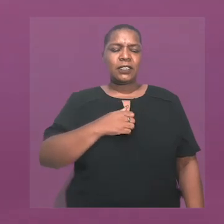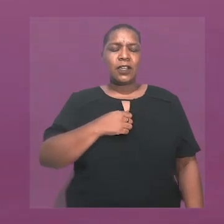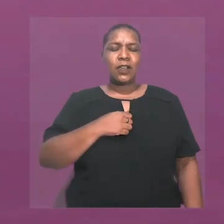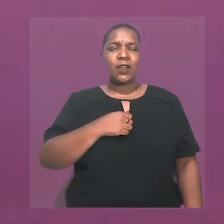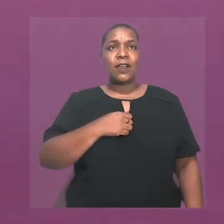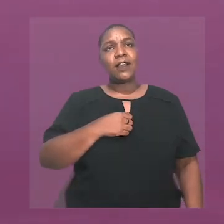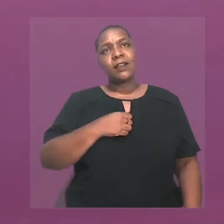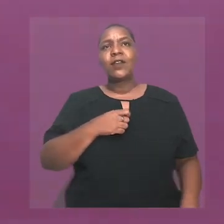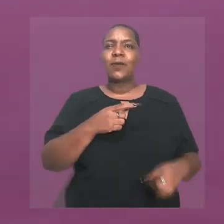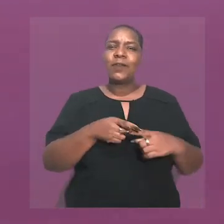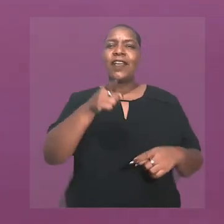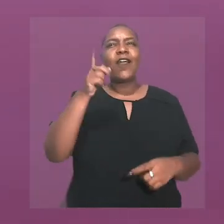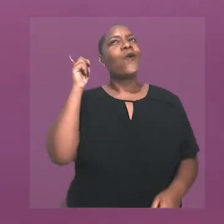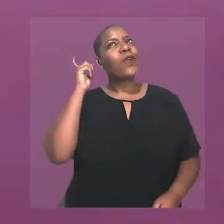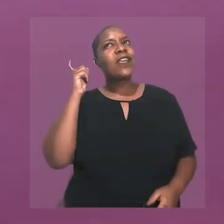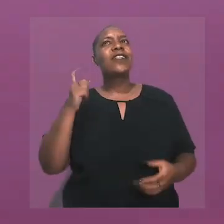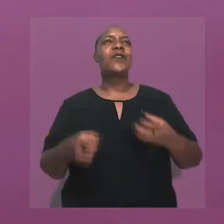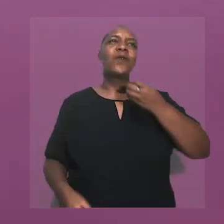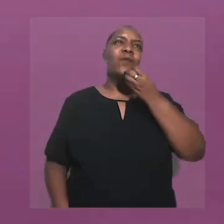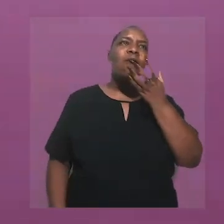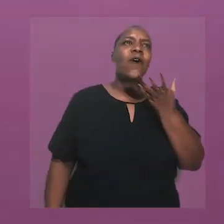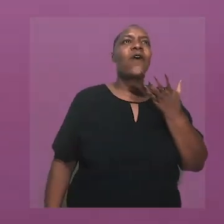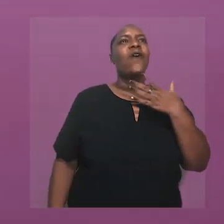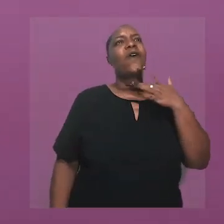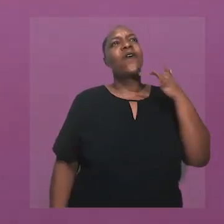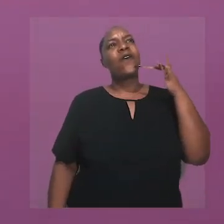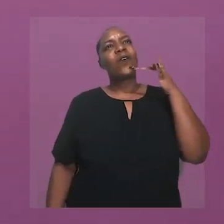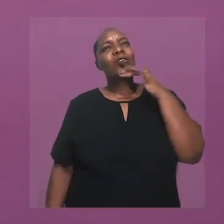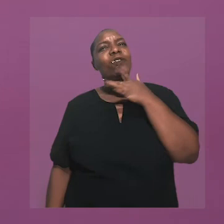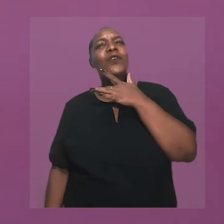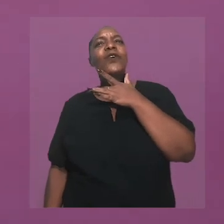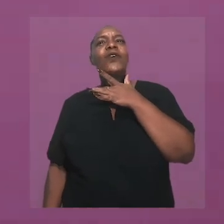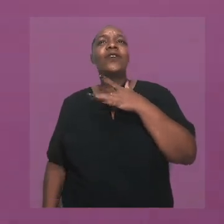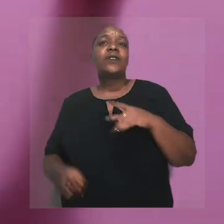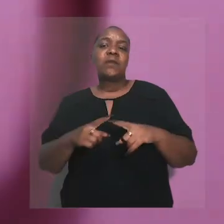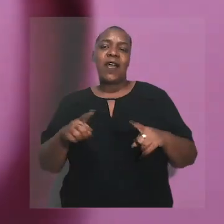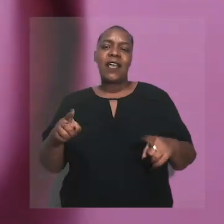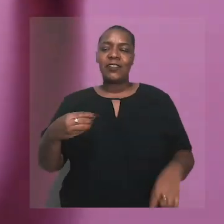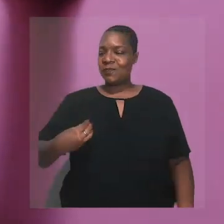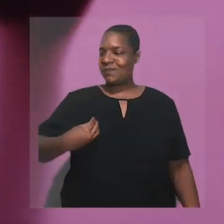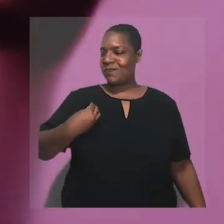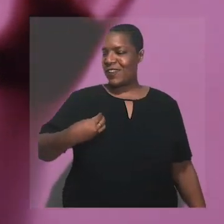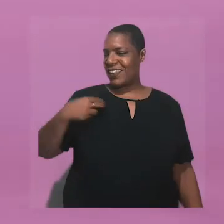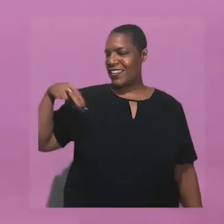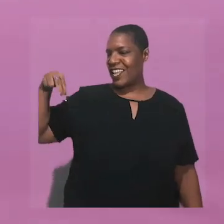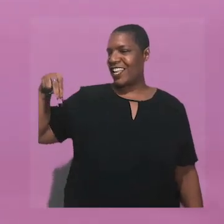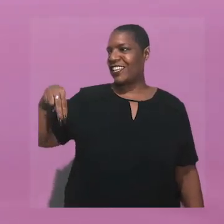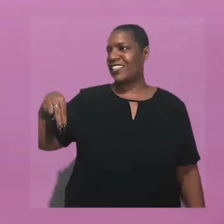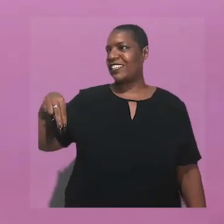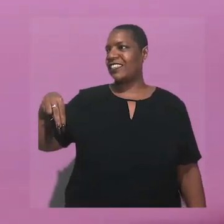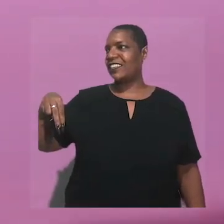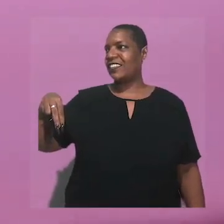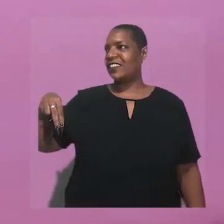Porque você ruído é bom, é gostoso. Mas você presença...